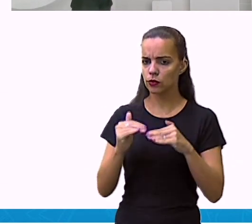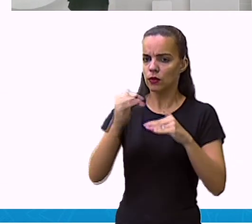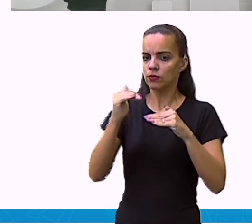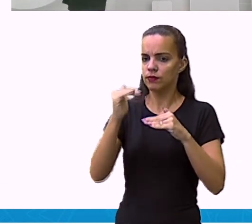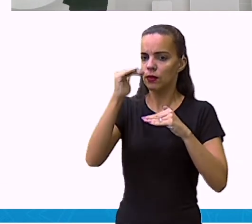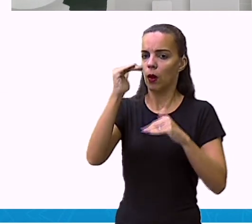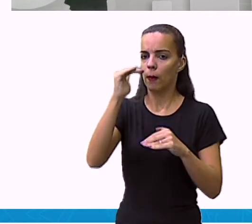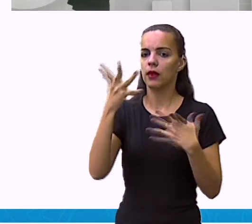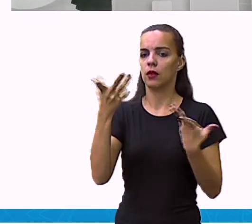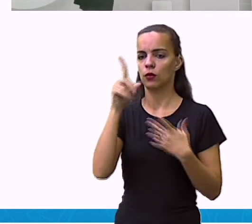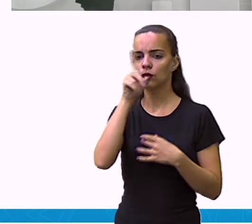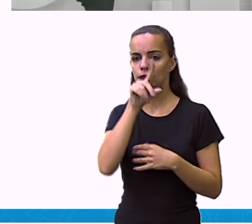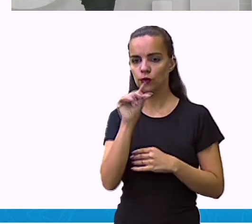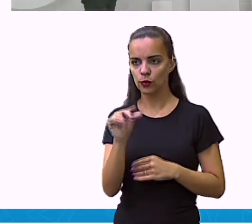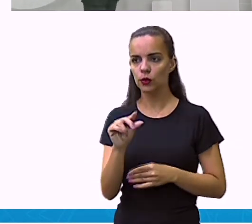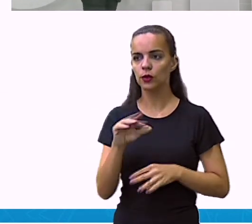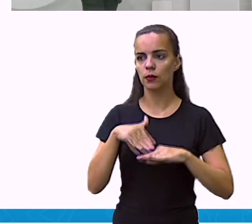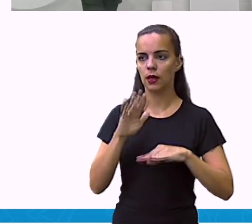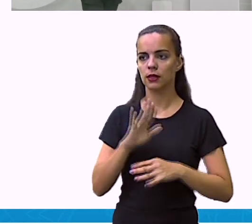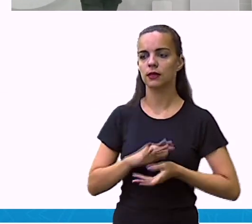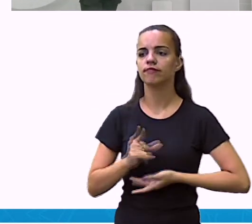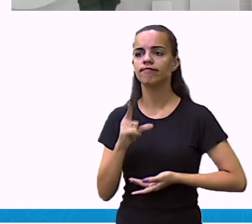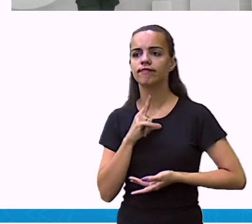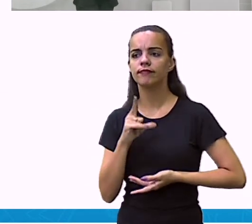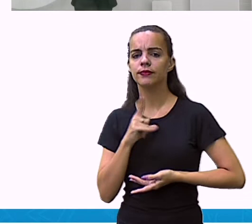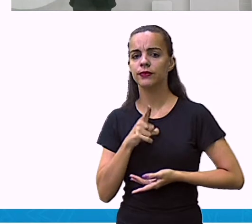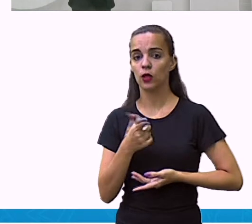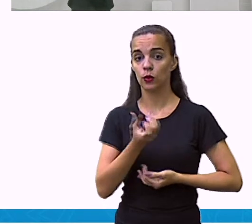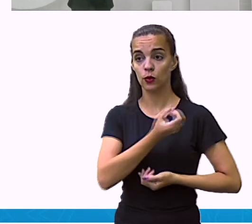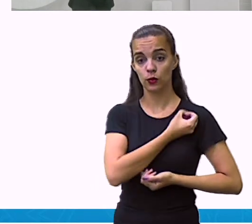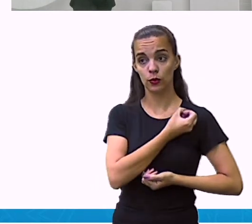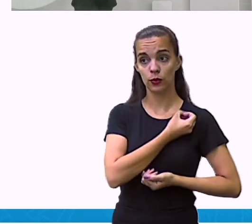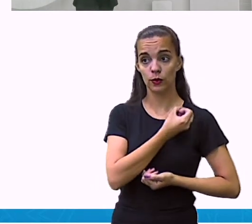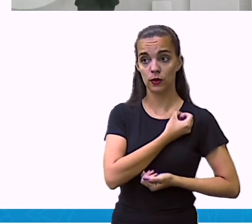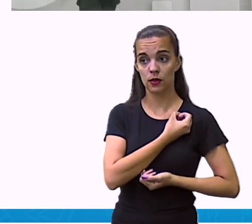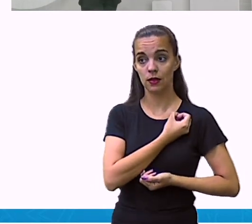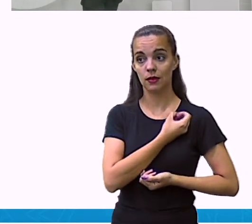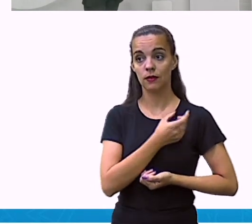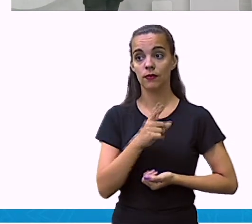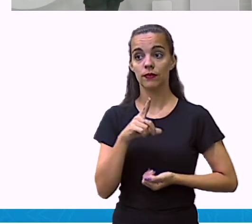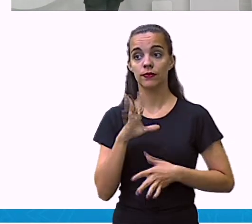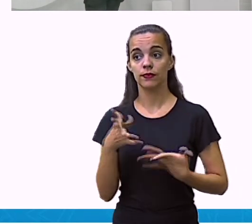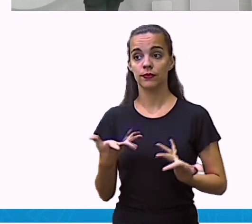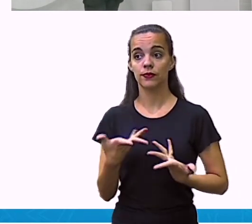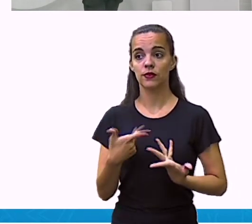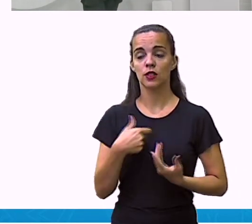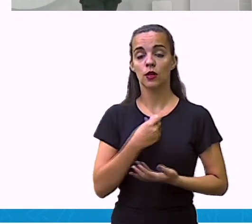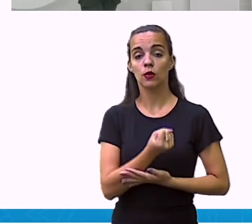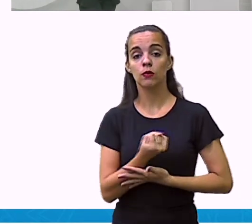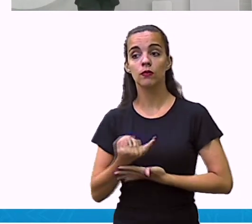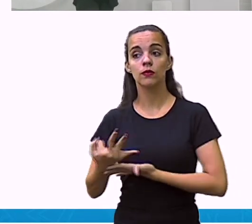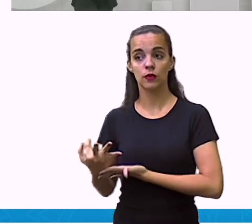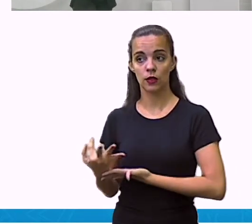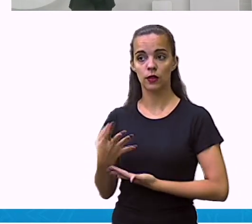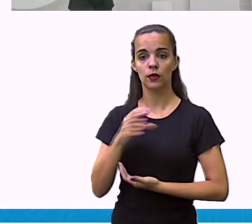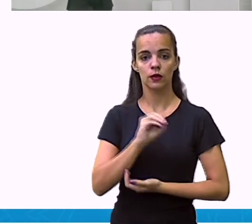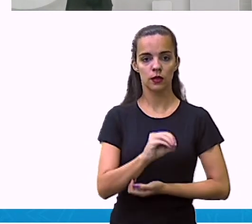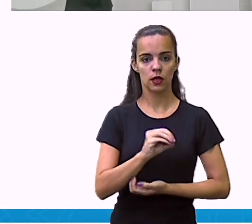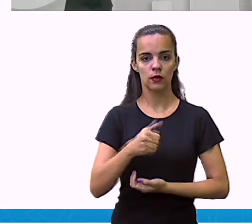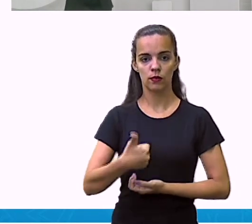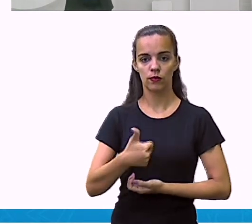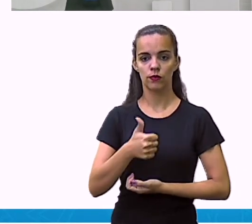mais. Nessa primeira ordem, eu tenho os algarismos que nós conhecemos com as quantidades